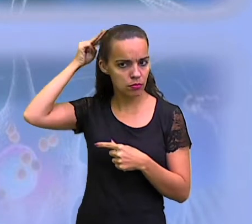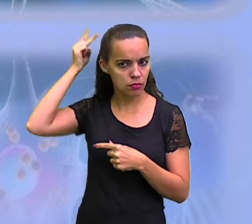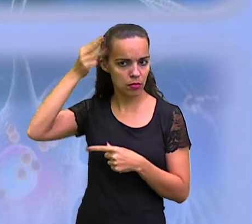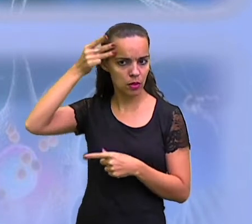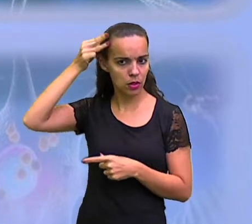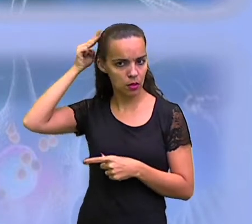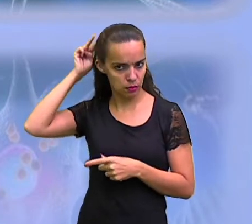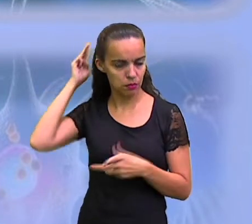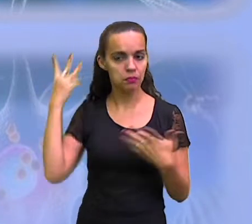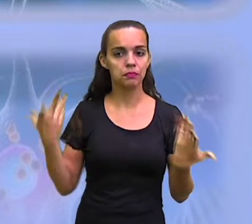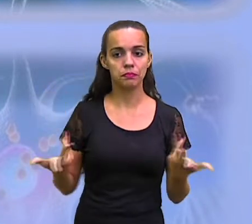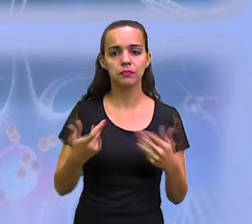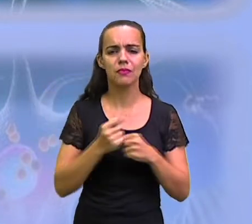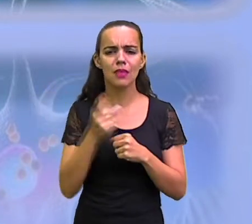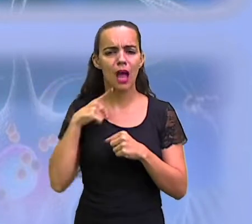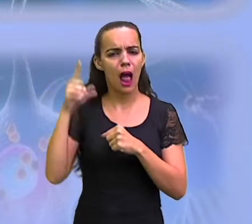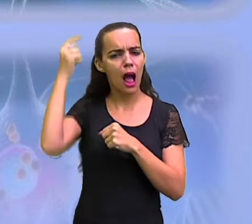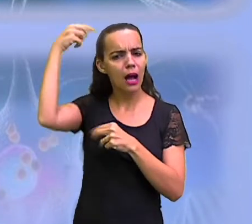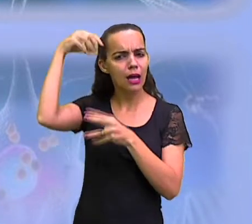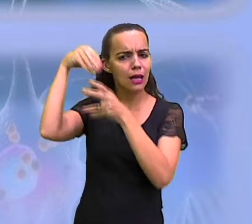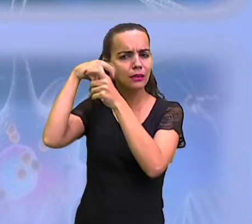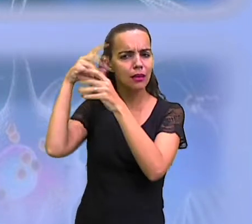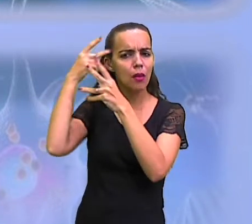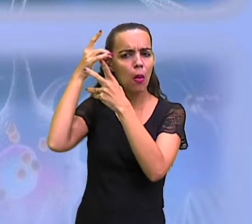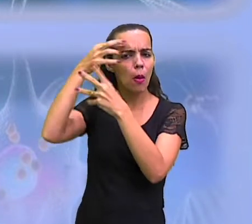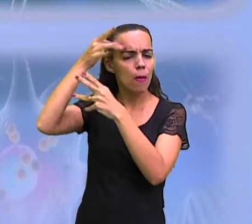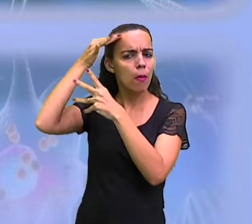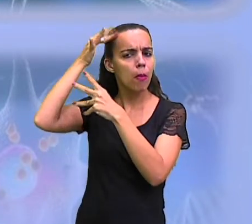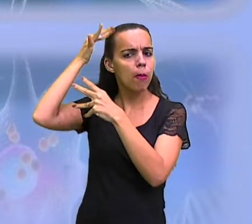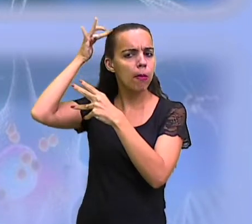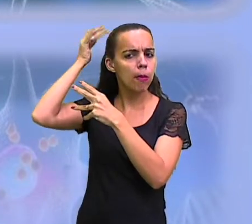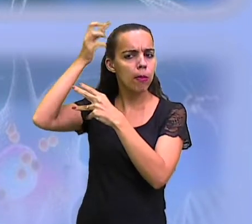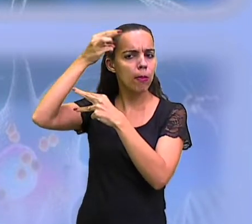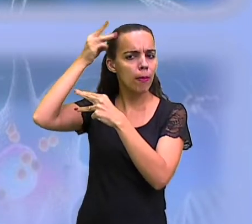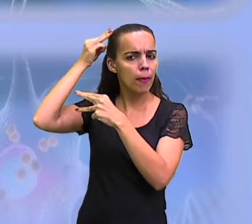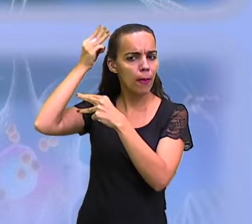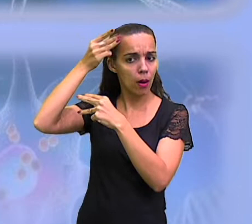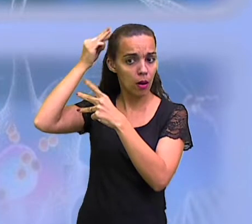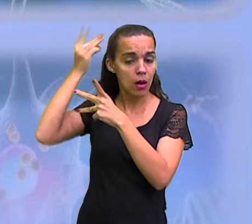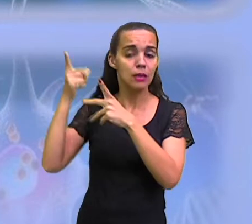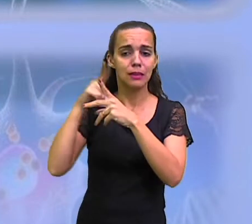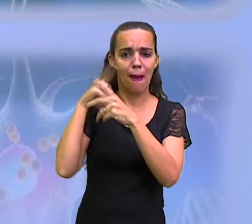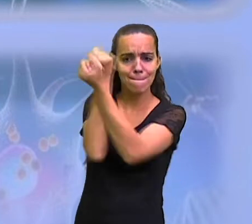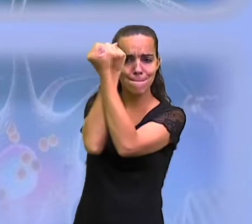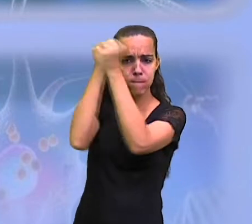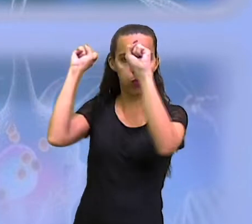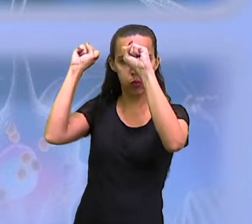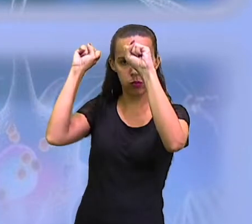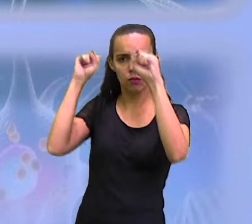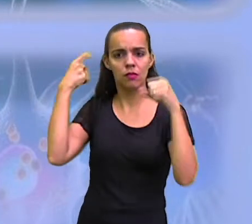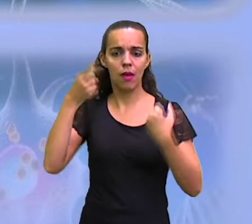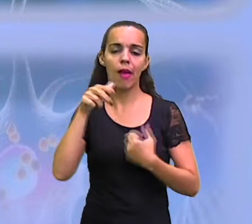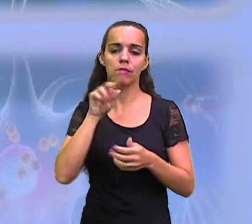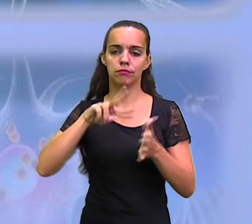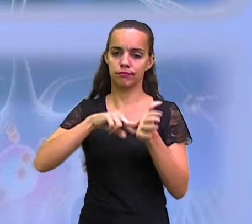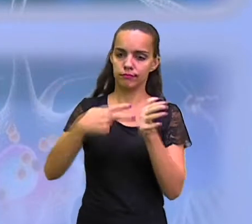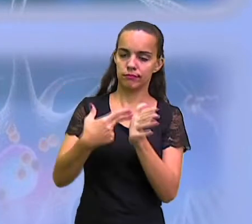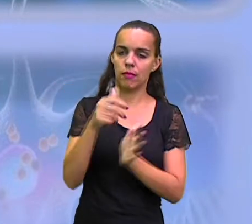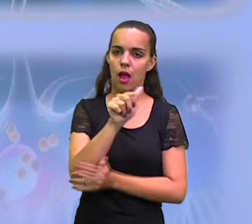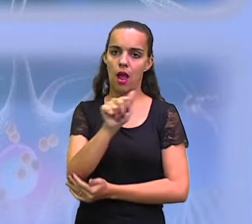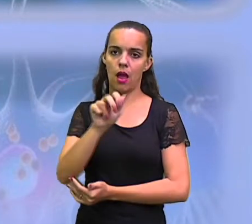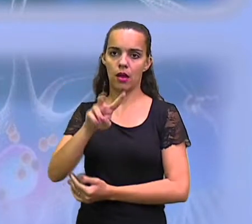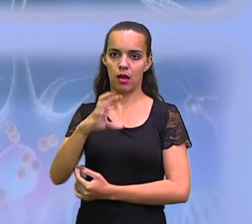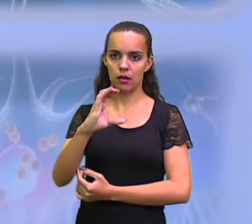cérebro. O AVC é uma doença que não tem cura. Porém, sua causa deve ser diagnosticada